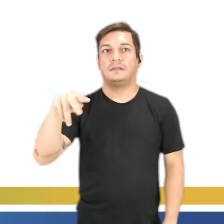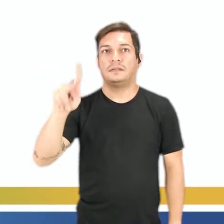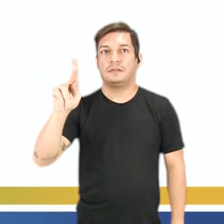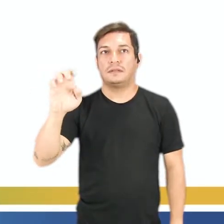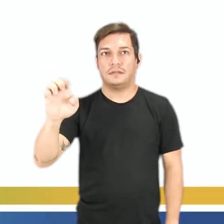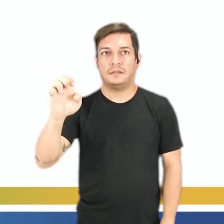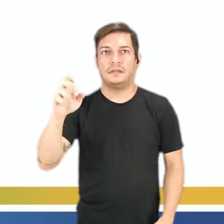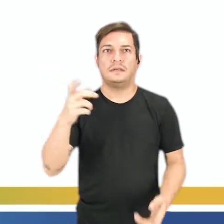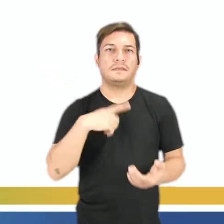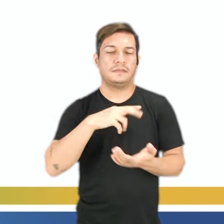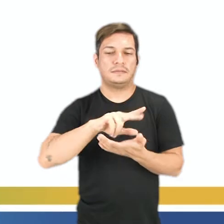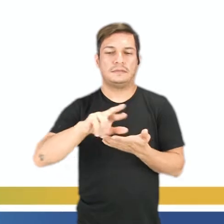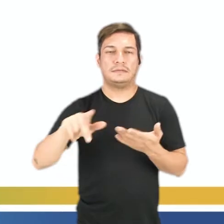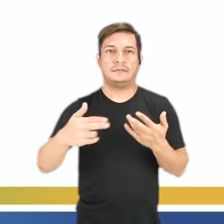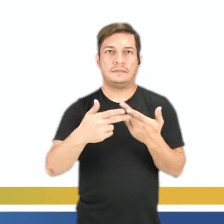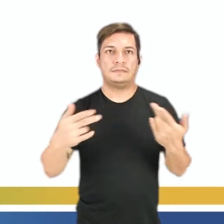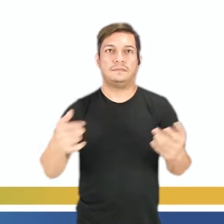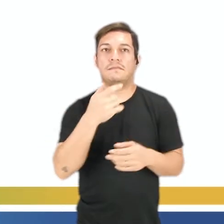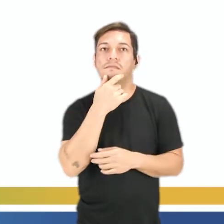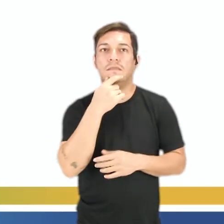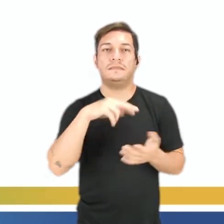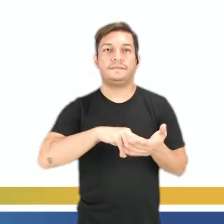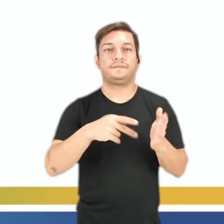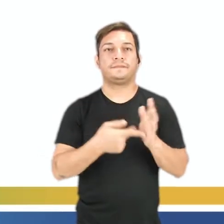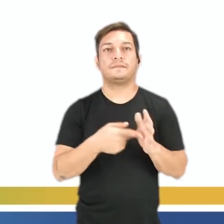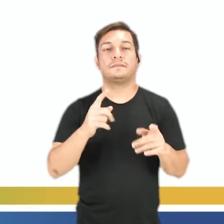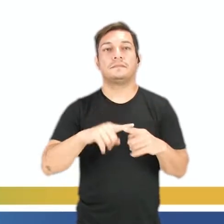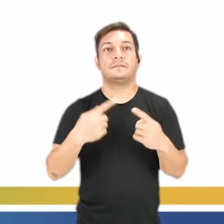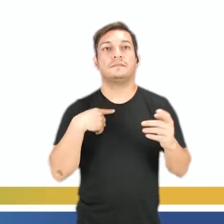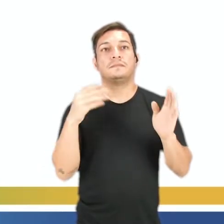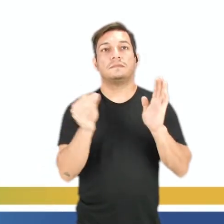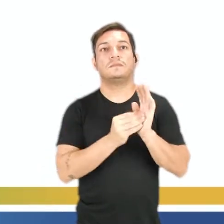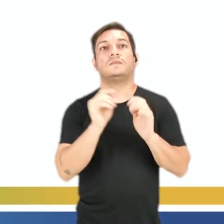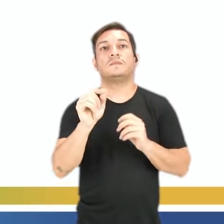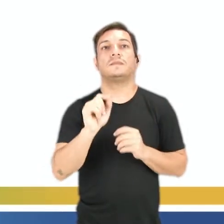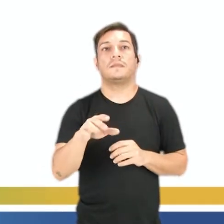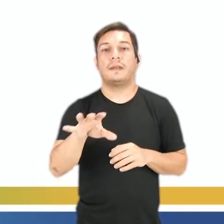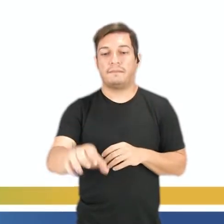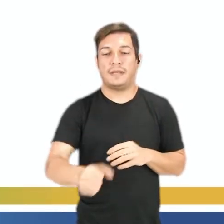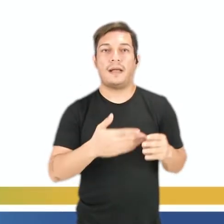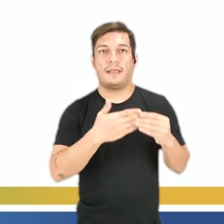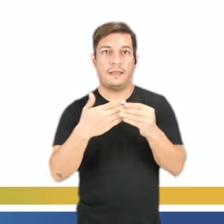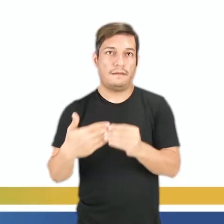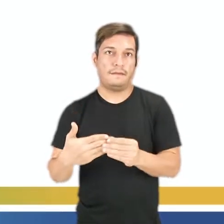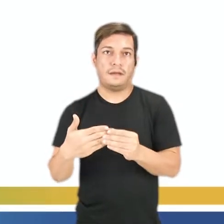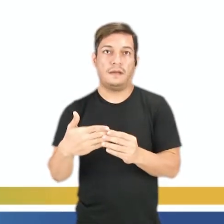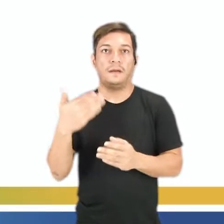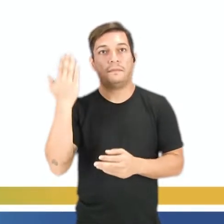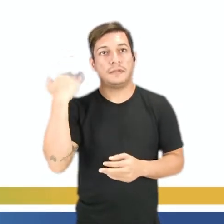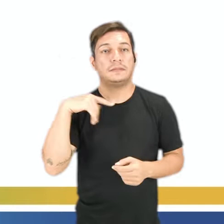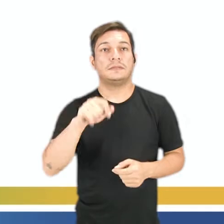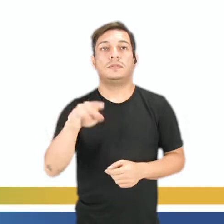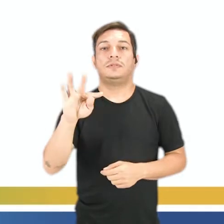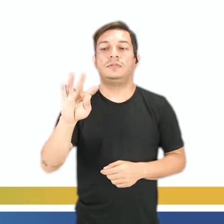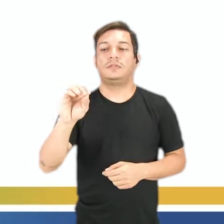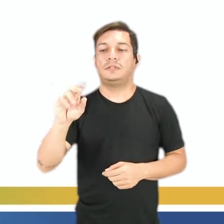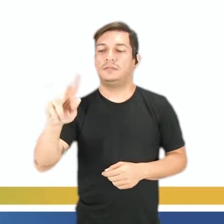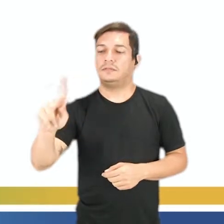ser um monte de coisa em inglês, tem vários significados, mas eu coloquei aí pegar, levar. O passado dele é